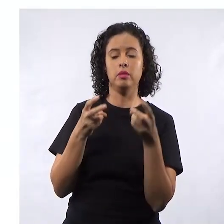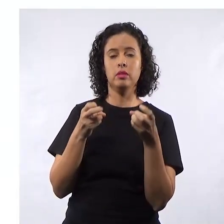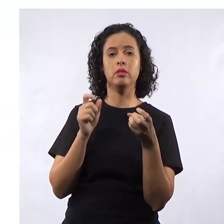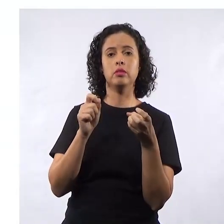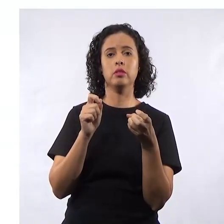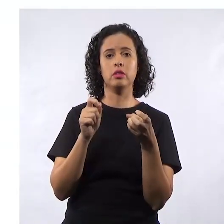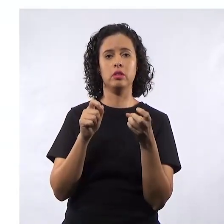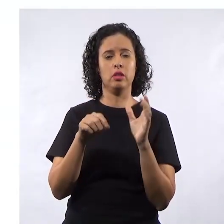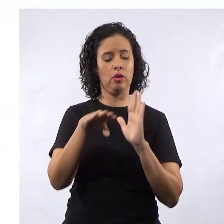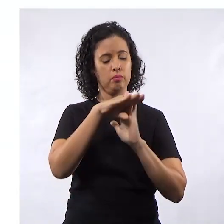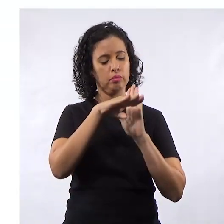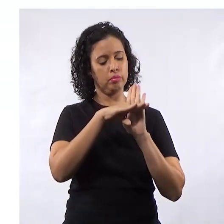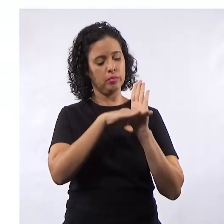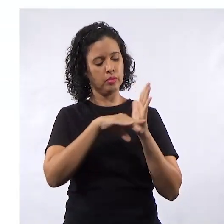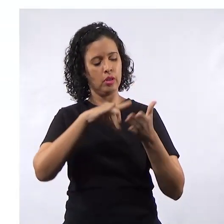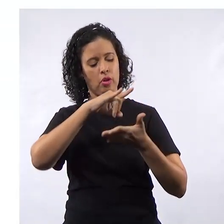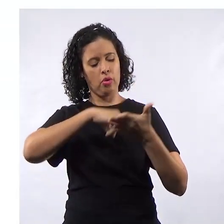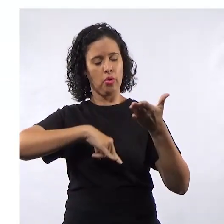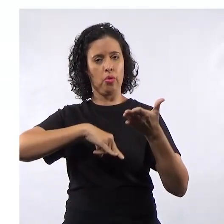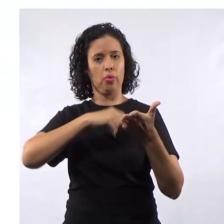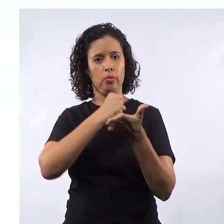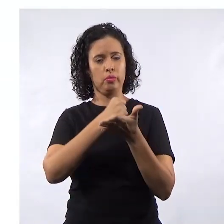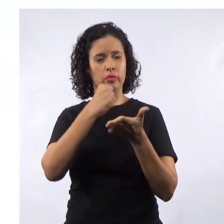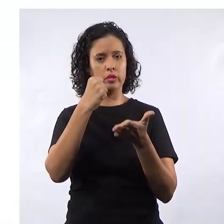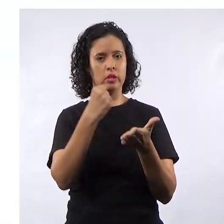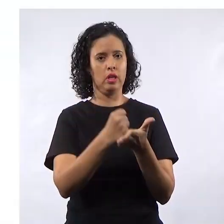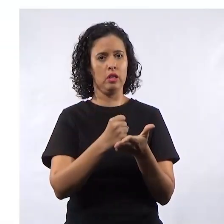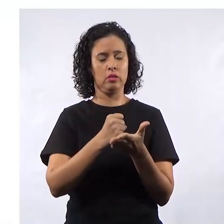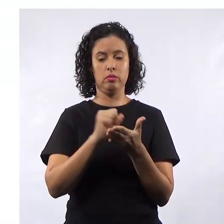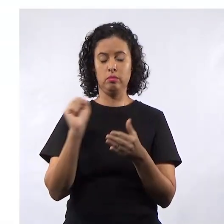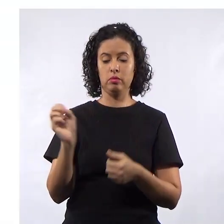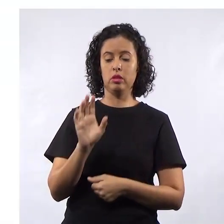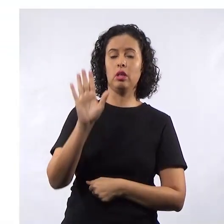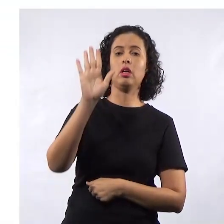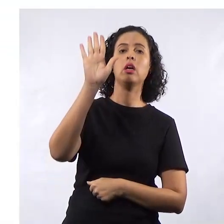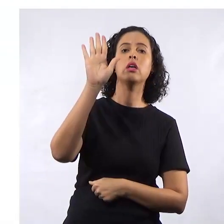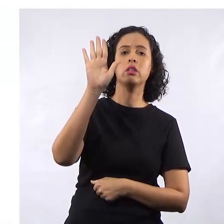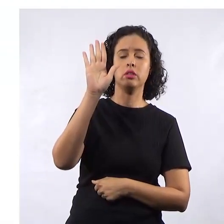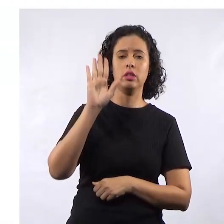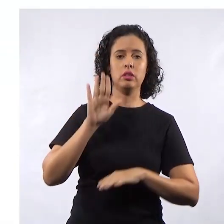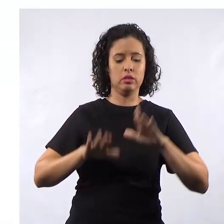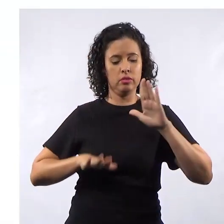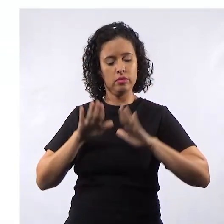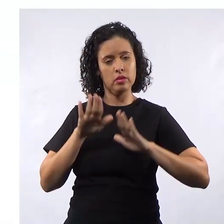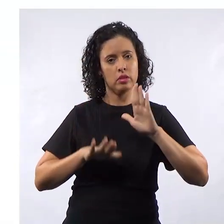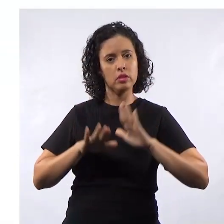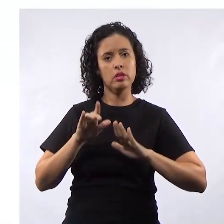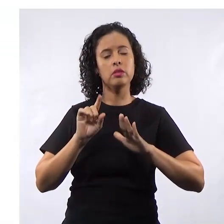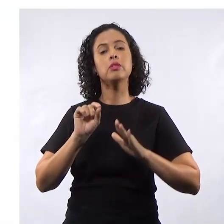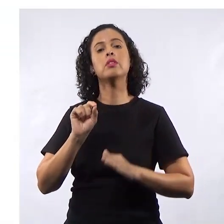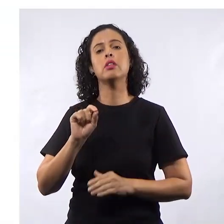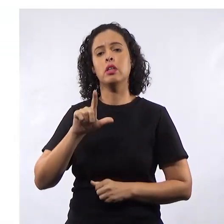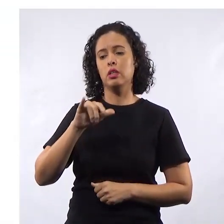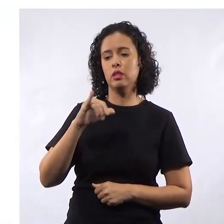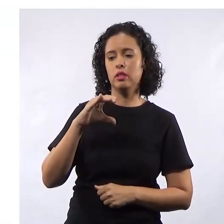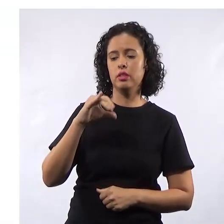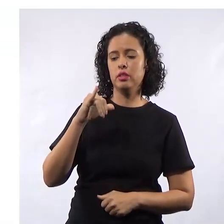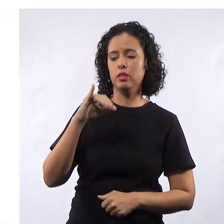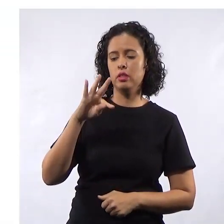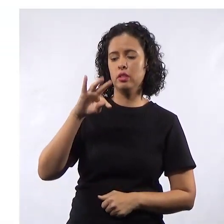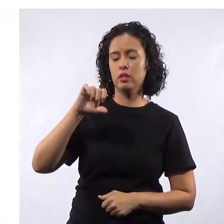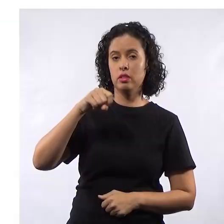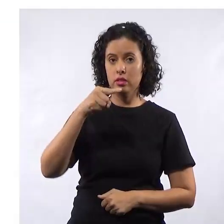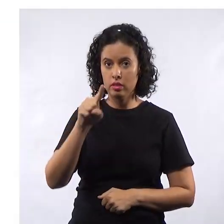contratos administrativos, quando a gente vê que existe ali na fase de licitações, trabalhamos com contratos,